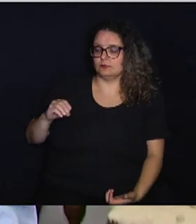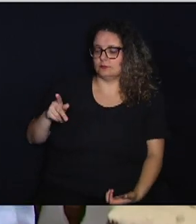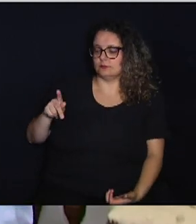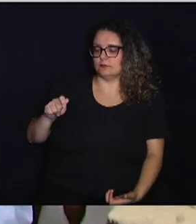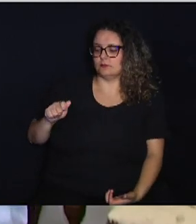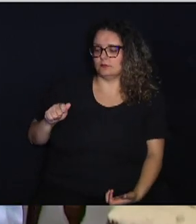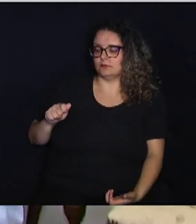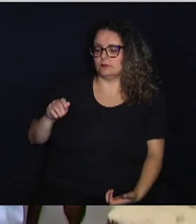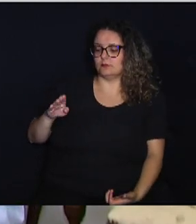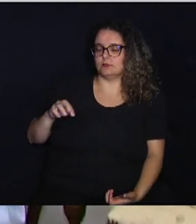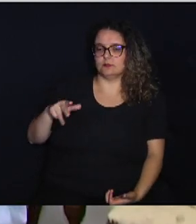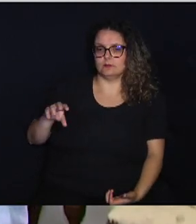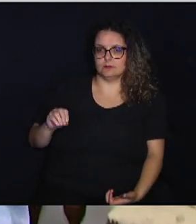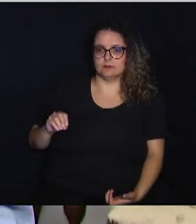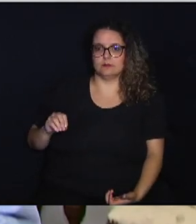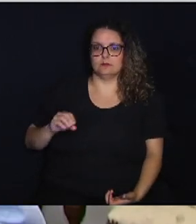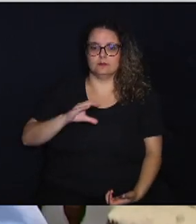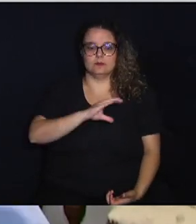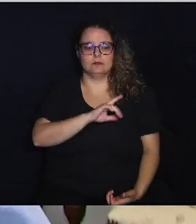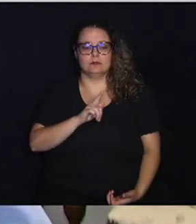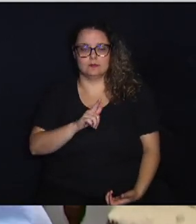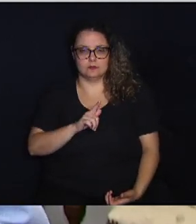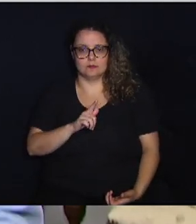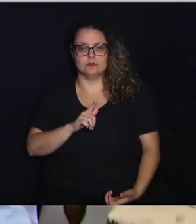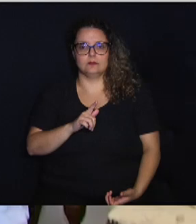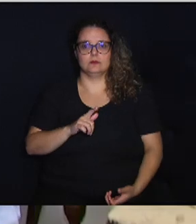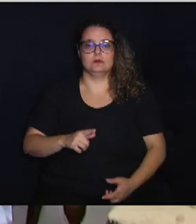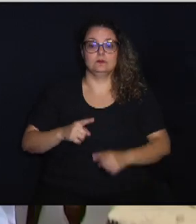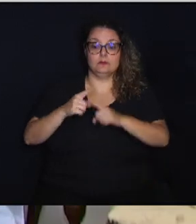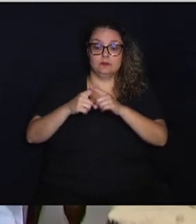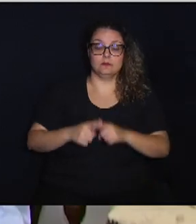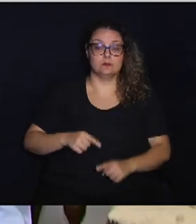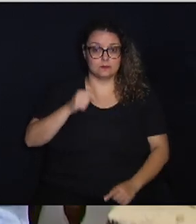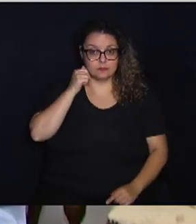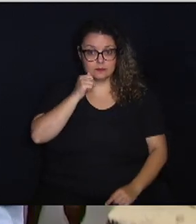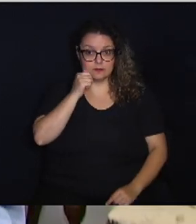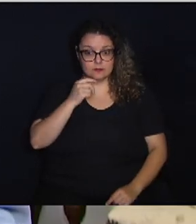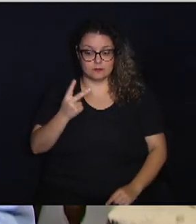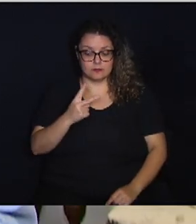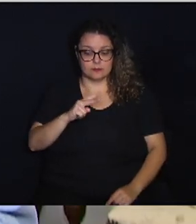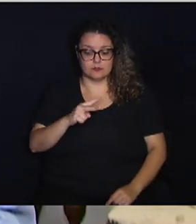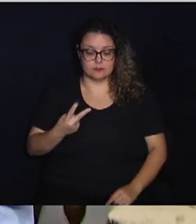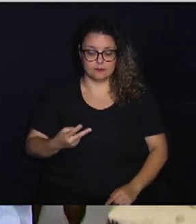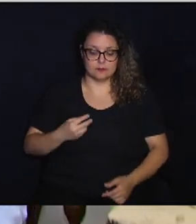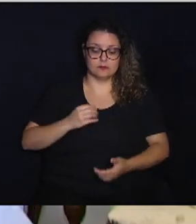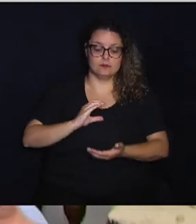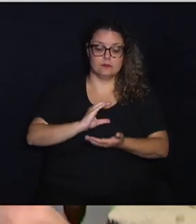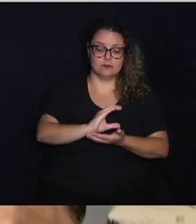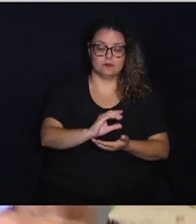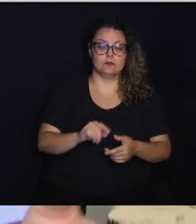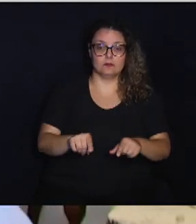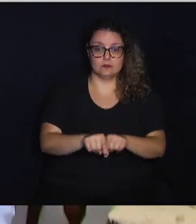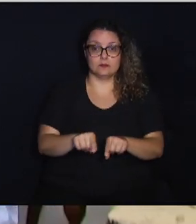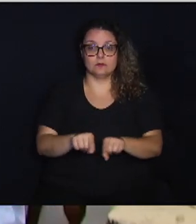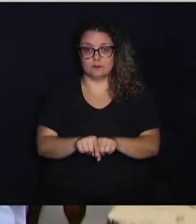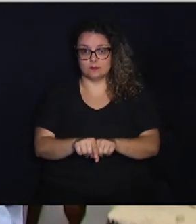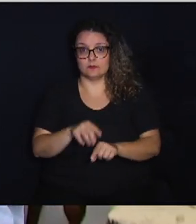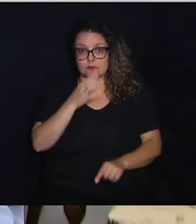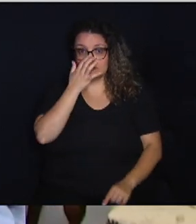Grande, o campeonato feminino, que é pela segunda vez, eu estou indicando recurso, e